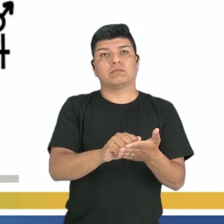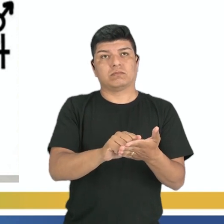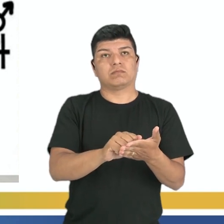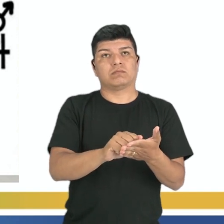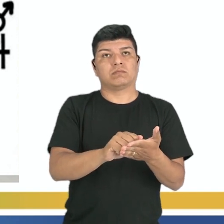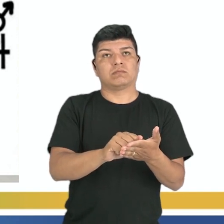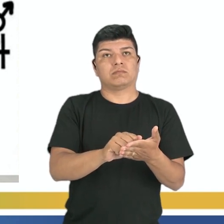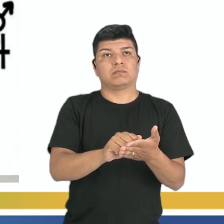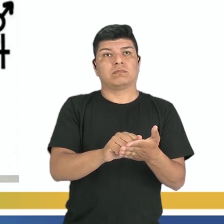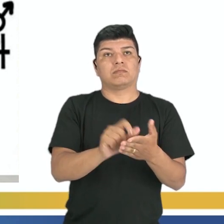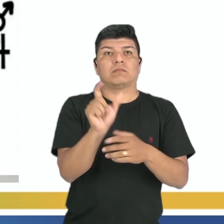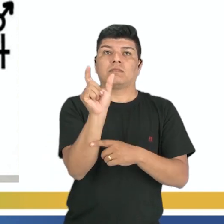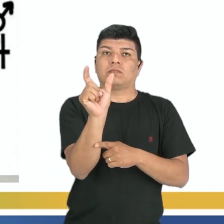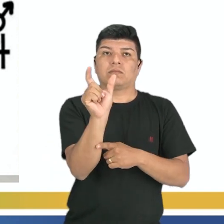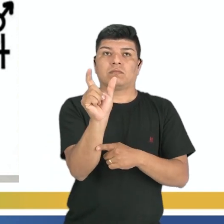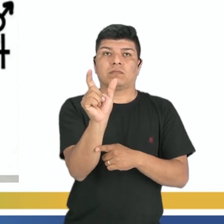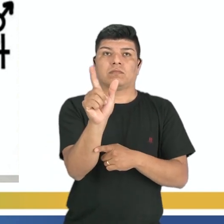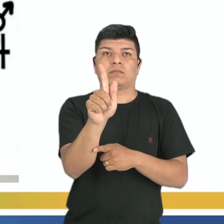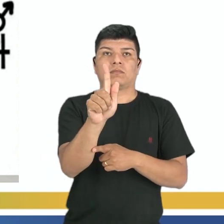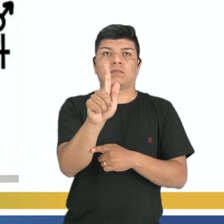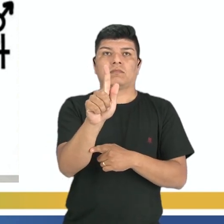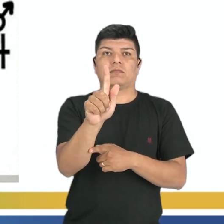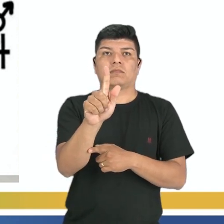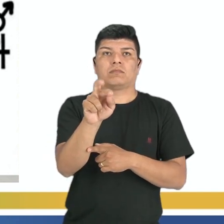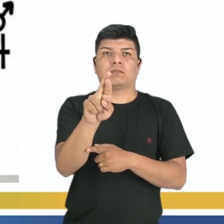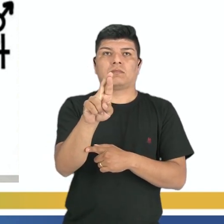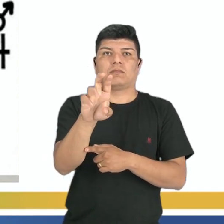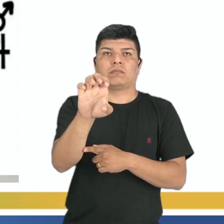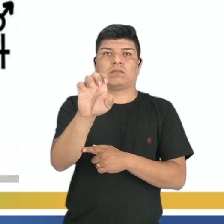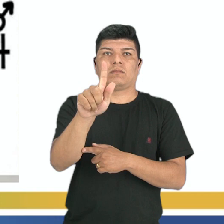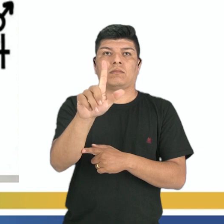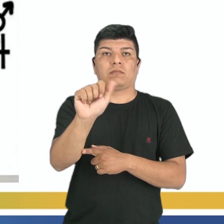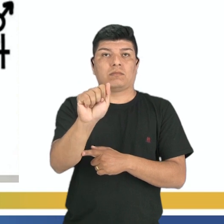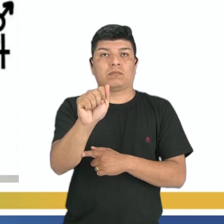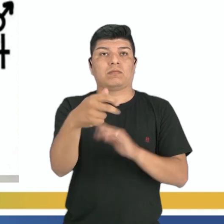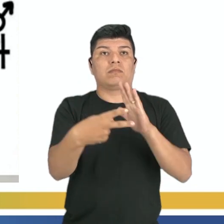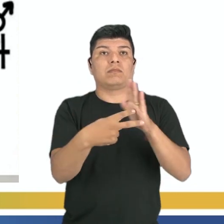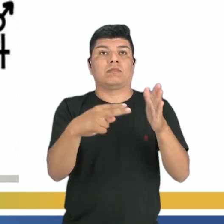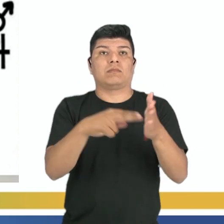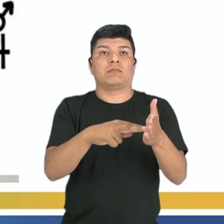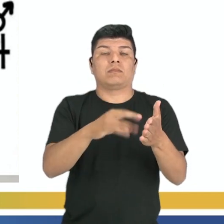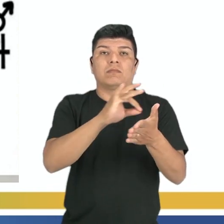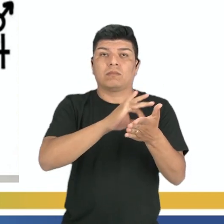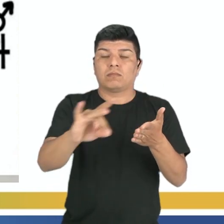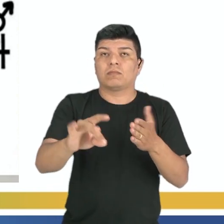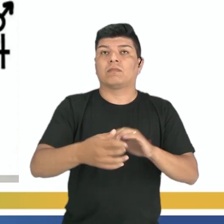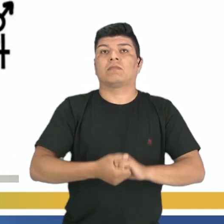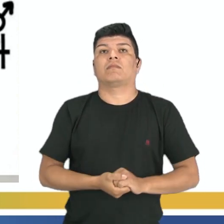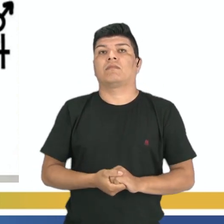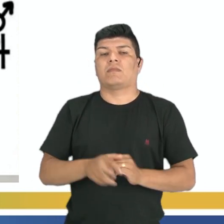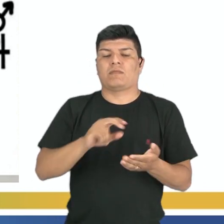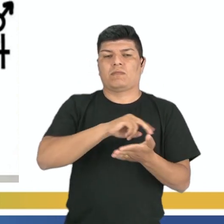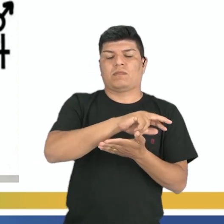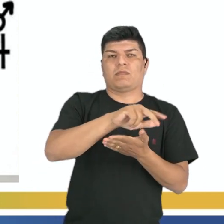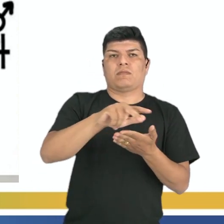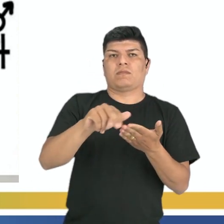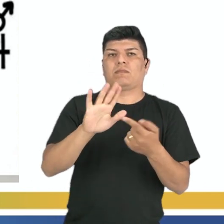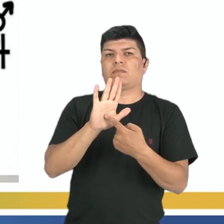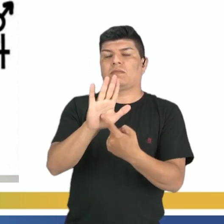vêm da palavra grega, que significa inscrição. Então, observe aí nessa imagem, nós vamos ter aí vários símbolos,